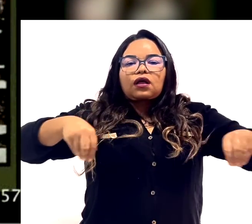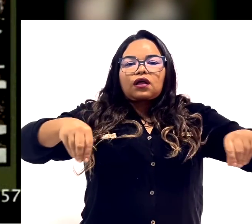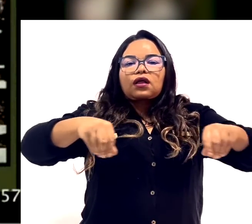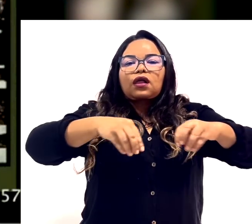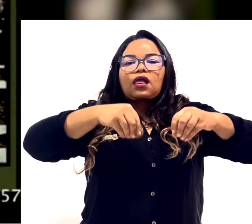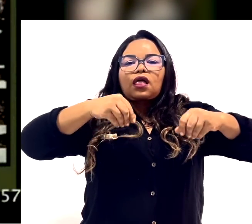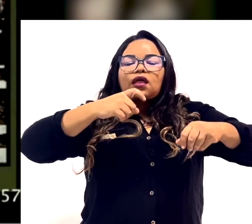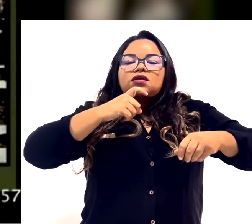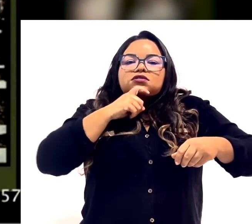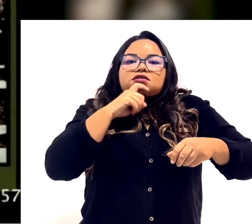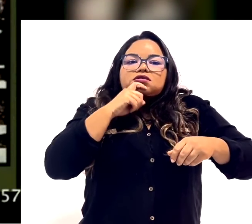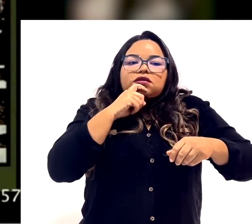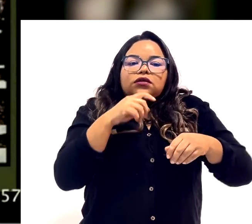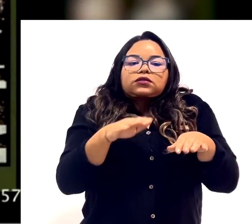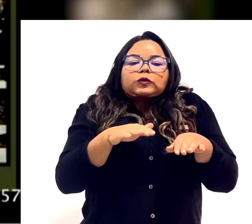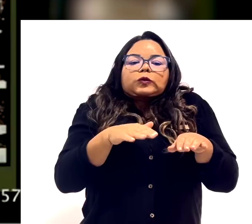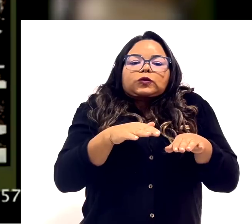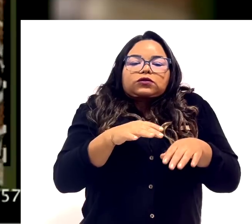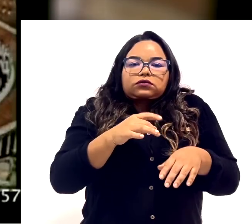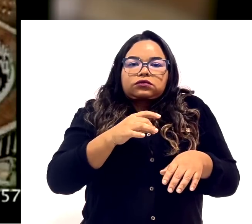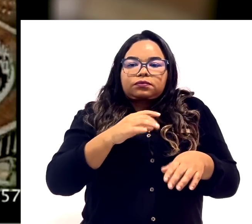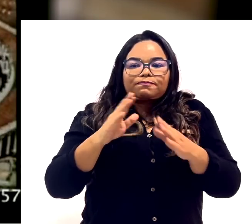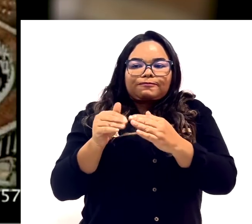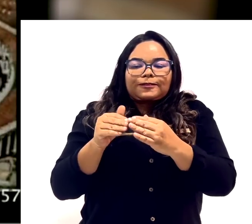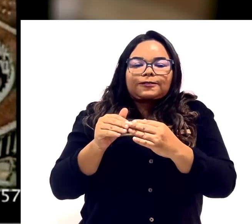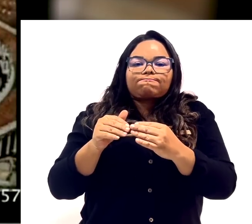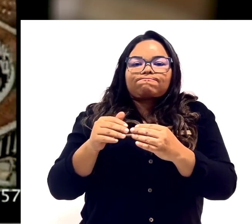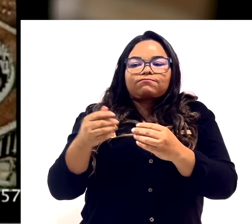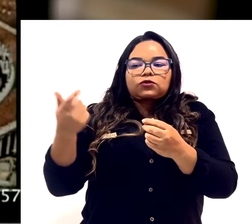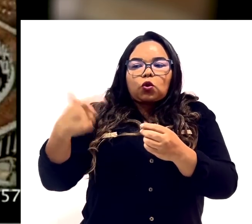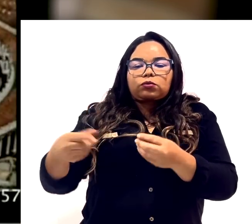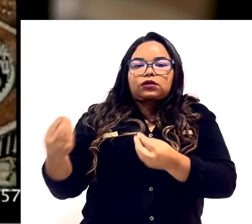uma prorrogação para ter o seu reino de volta.